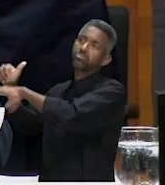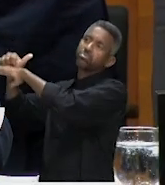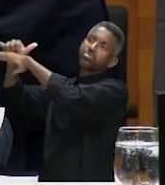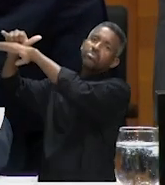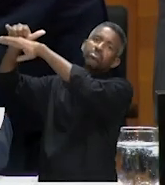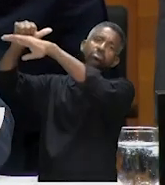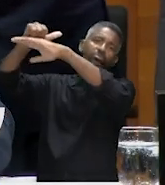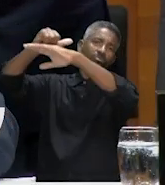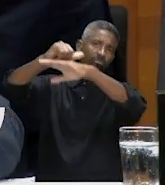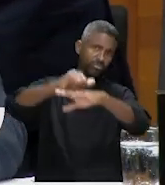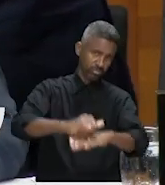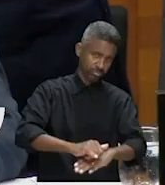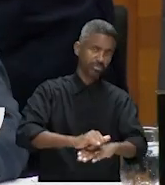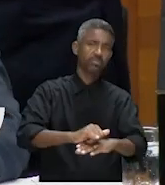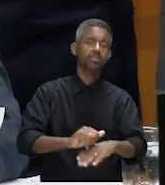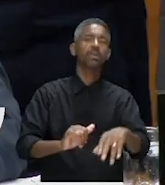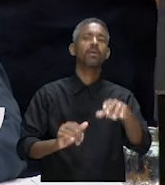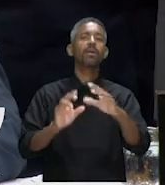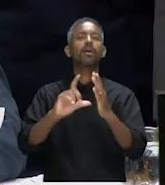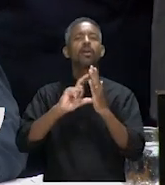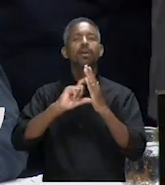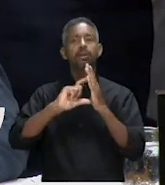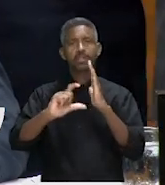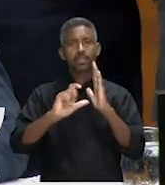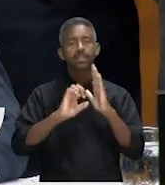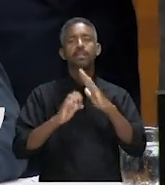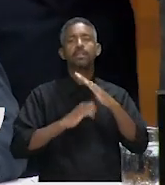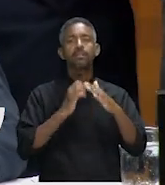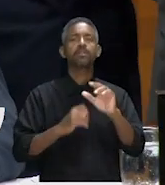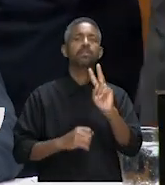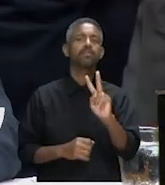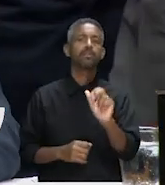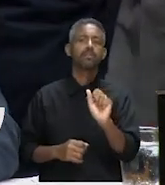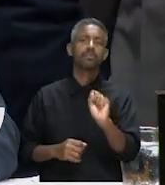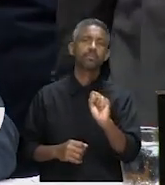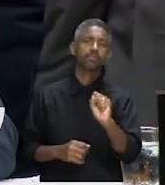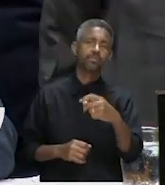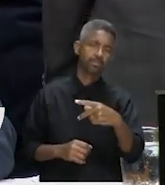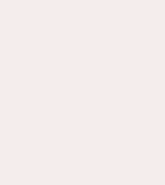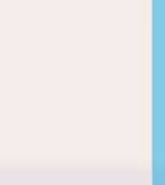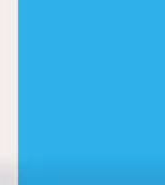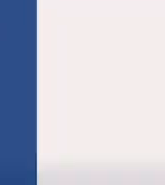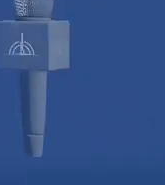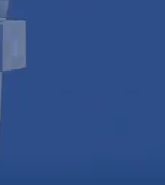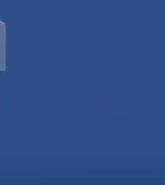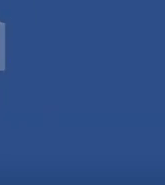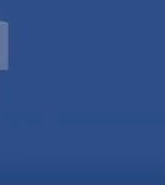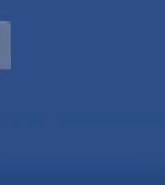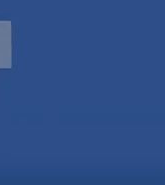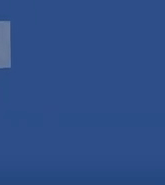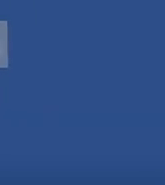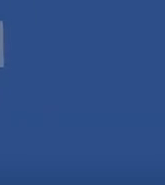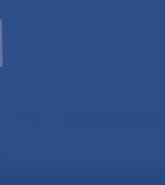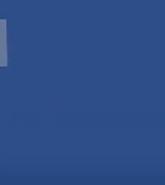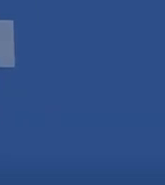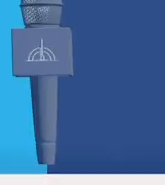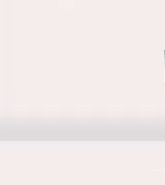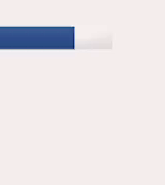trazido pela VASP, que foi o primeiro movimento do aeroporto Marechal Rondon.